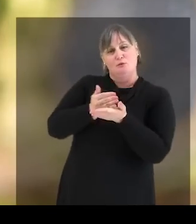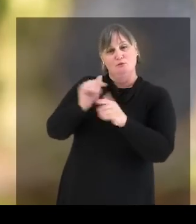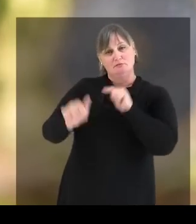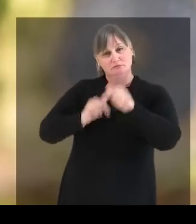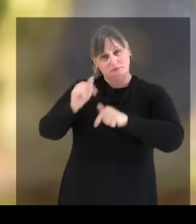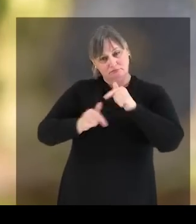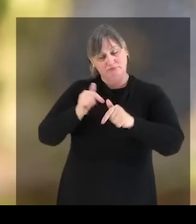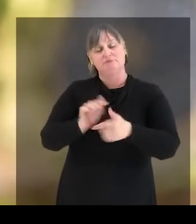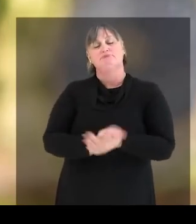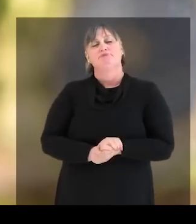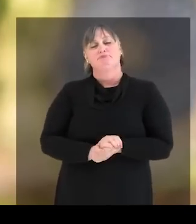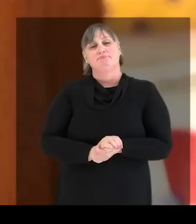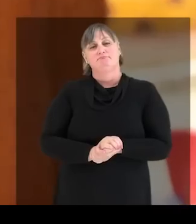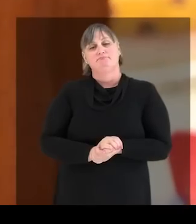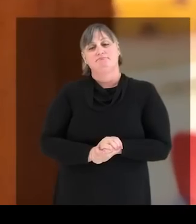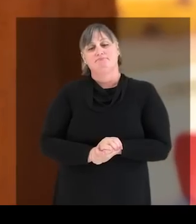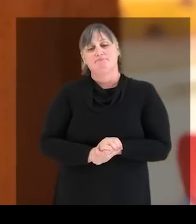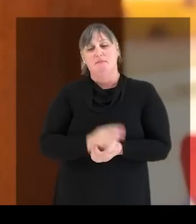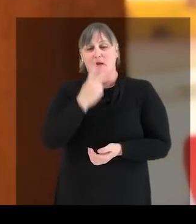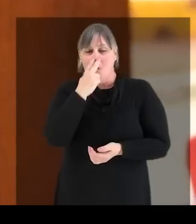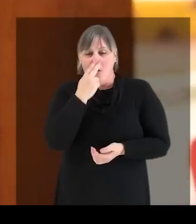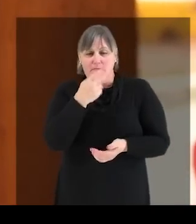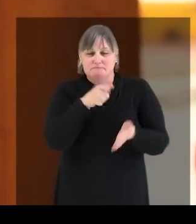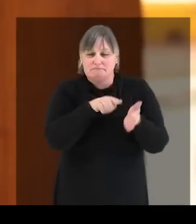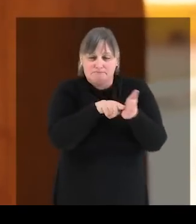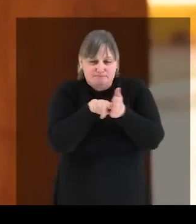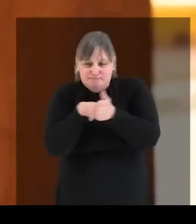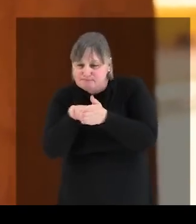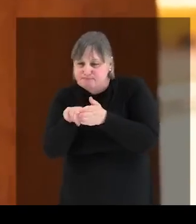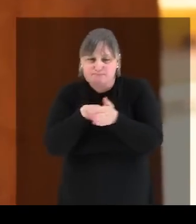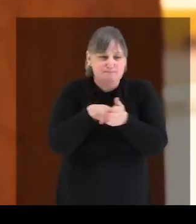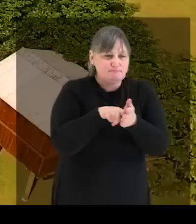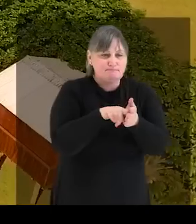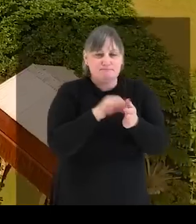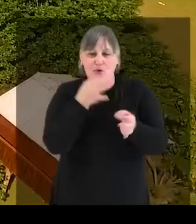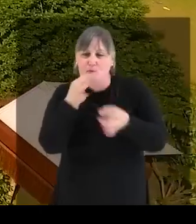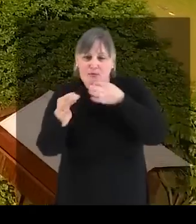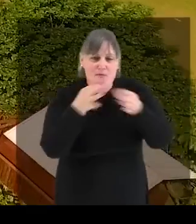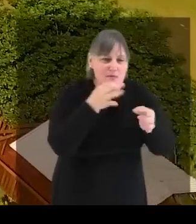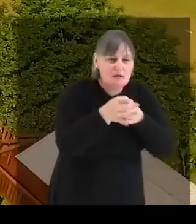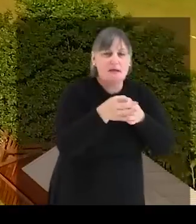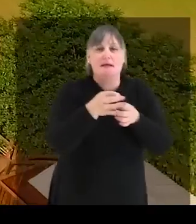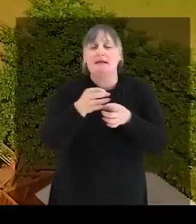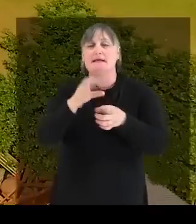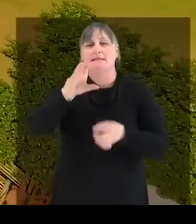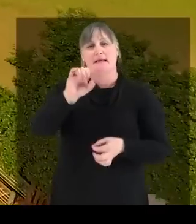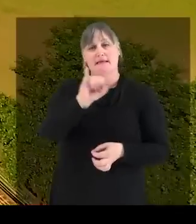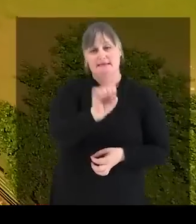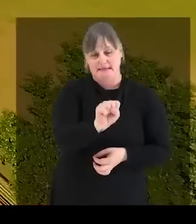inicial, partiu de uma grande demanda de solicitações por parte do CIIS